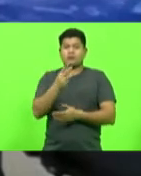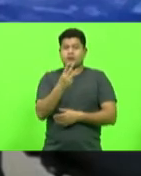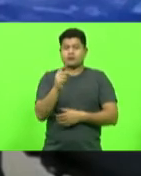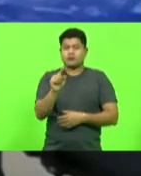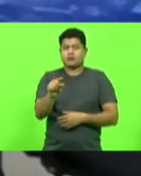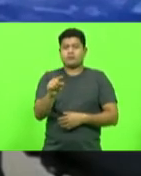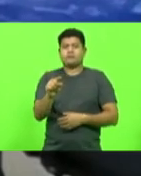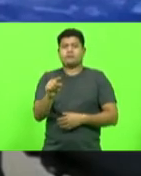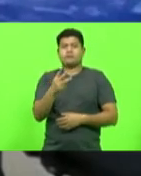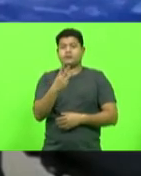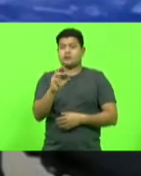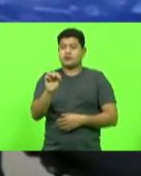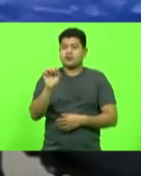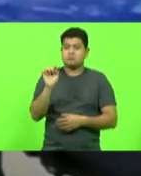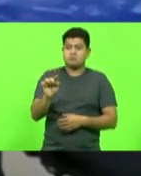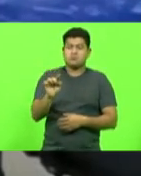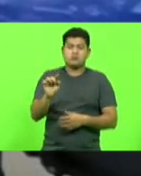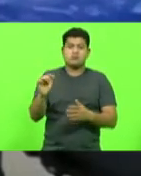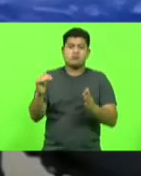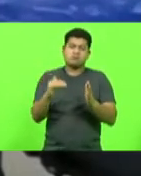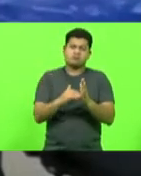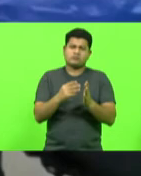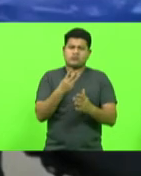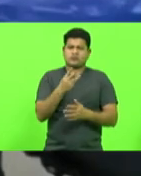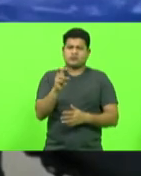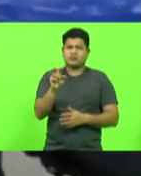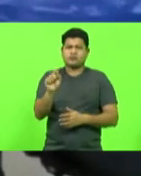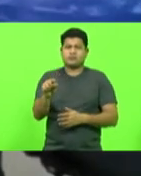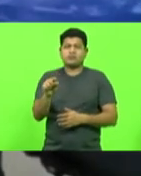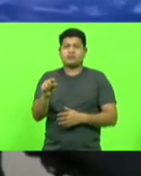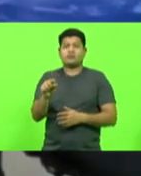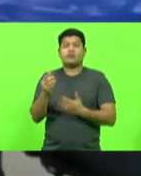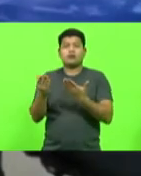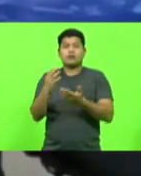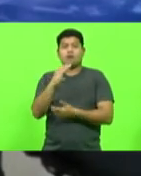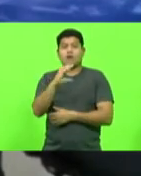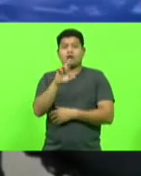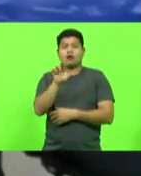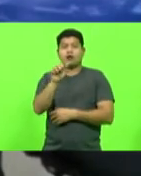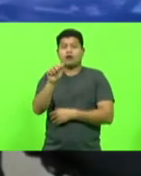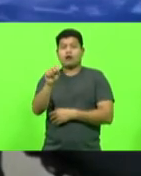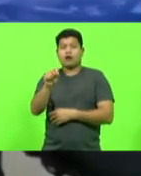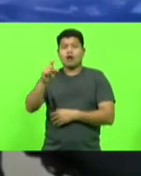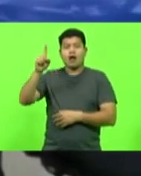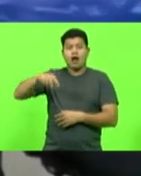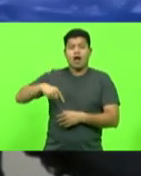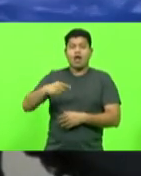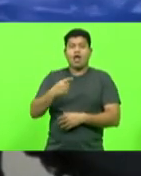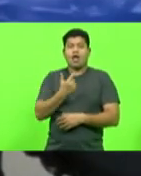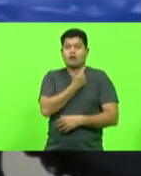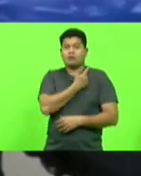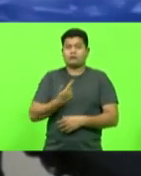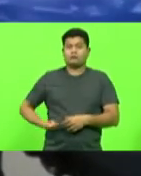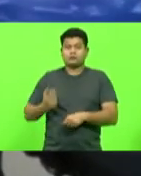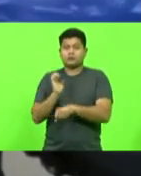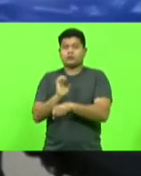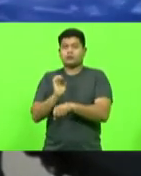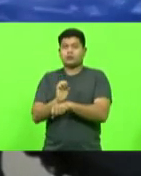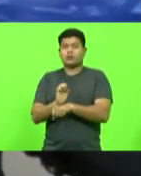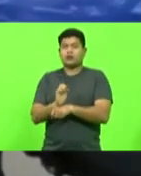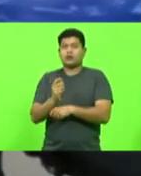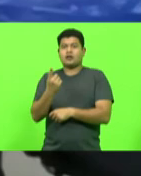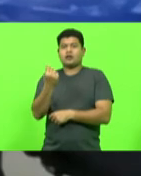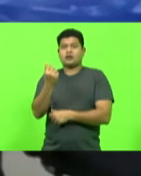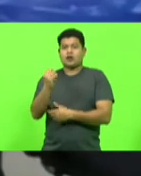de R$30 a R$35.000 o custo de um CRAS, o Estado colocar um valor de R$2.000